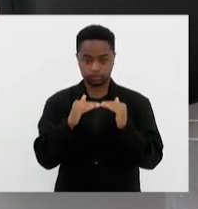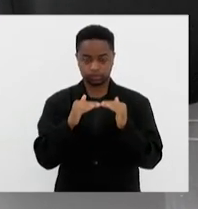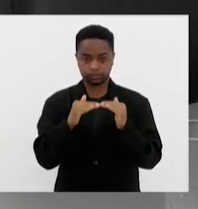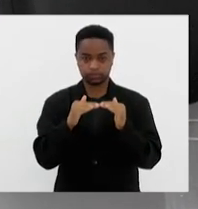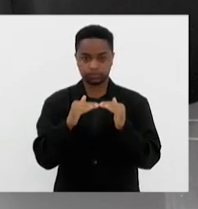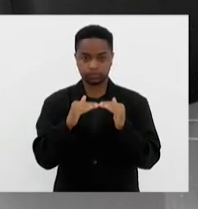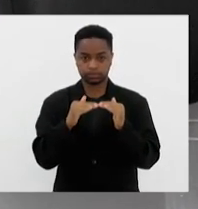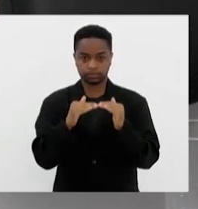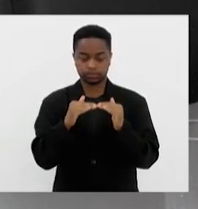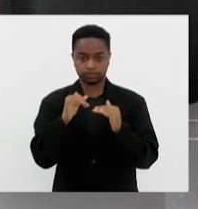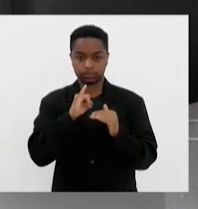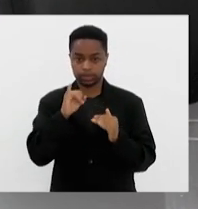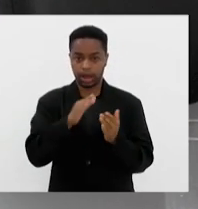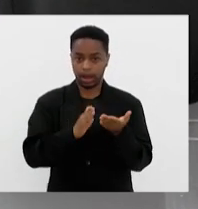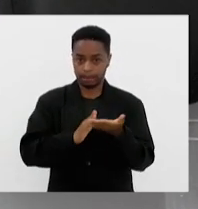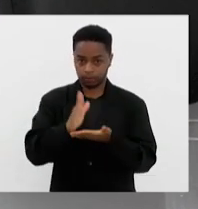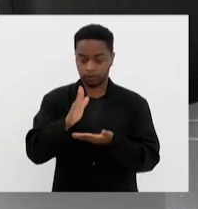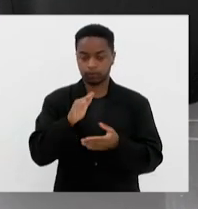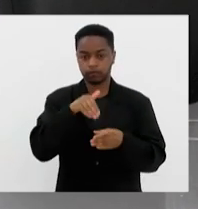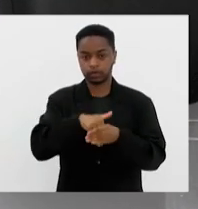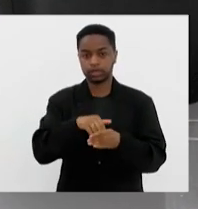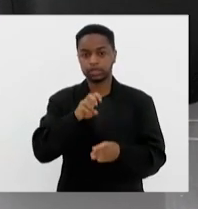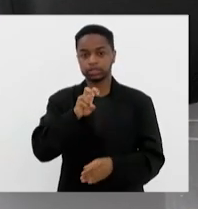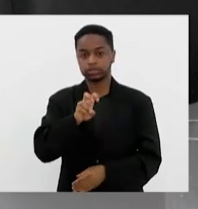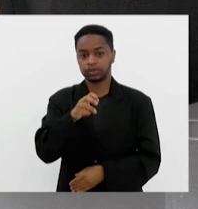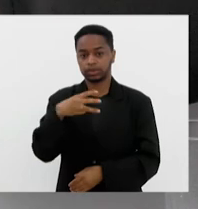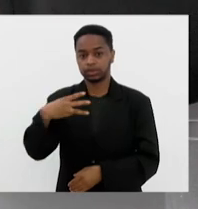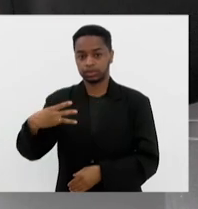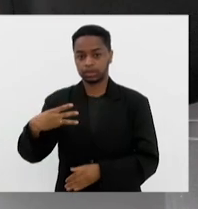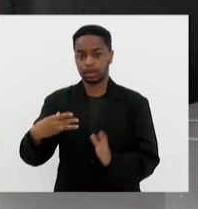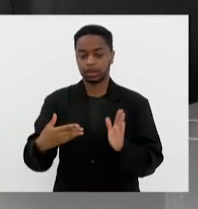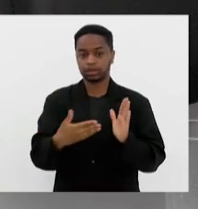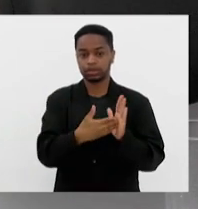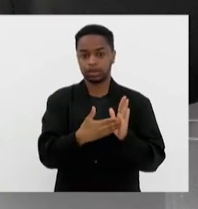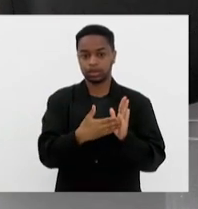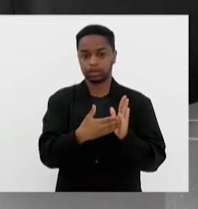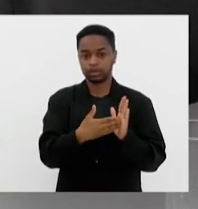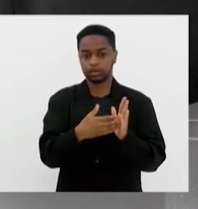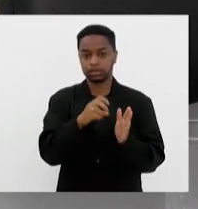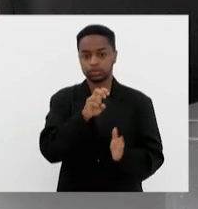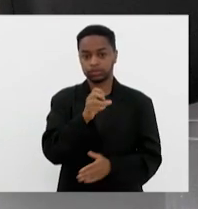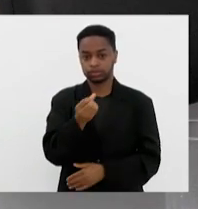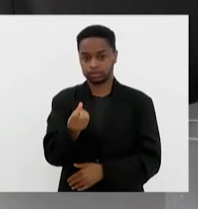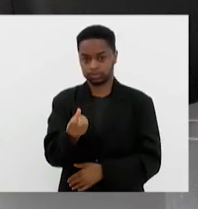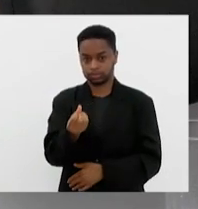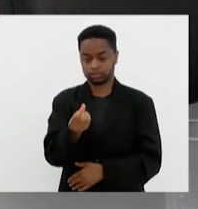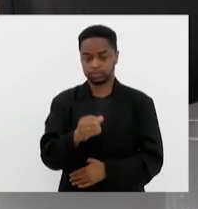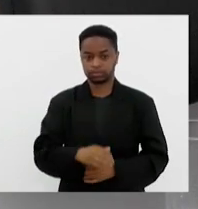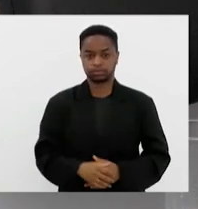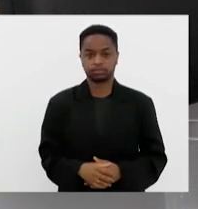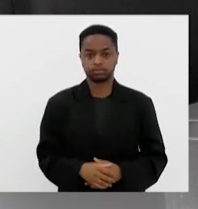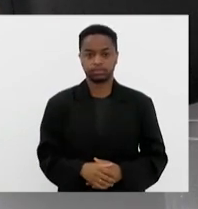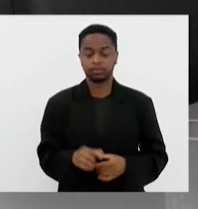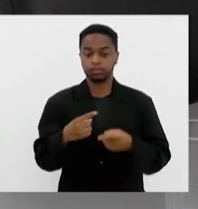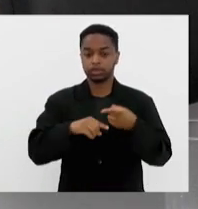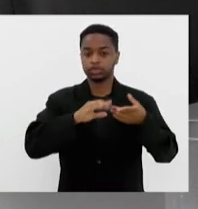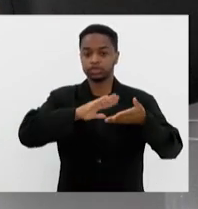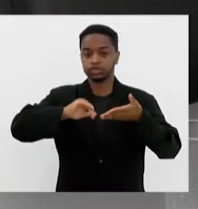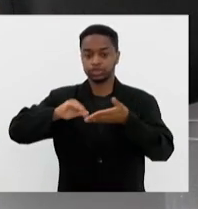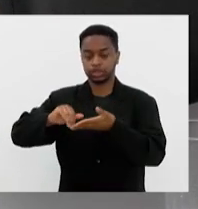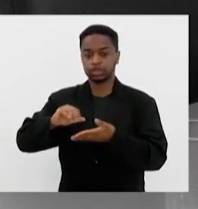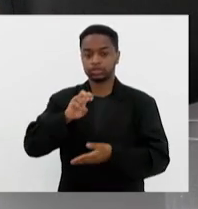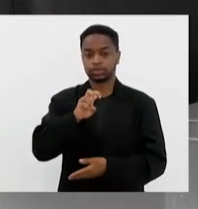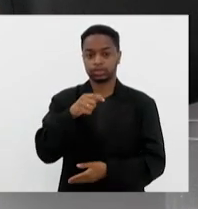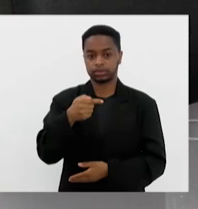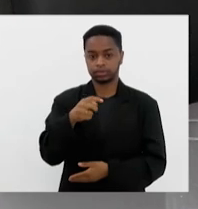aprovam a votação em bloco, do item 53 ao 56 da pauta. Retirados de pauta,